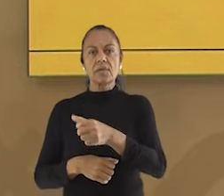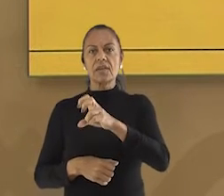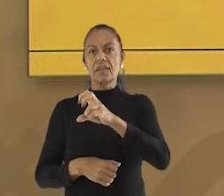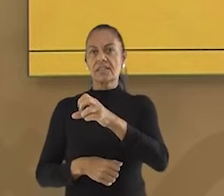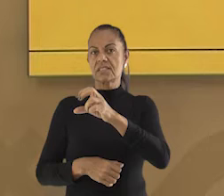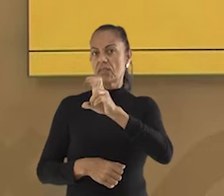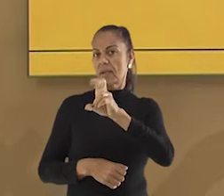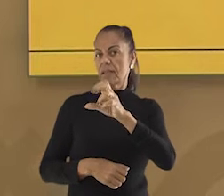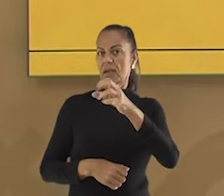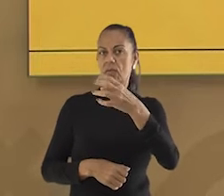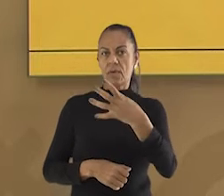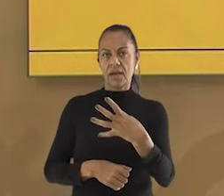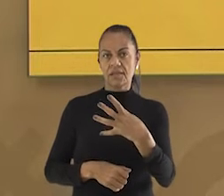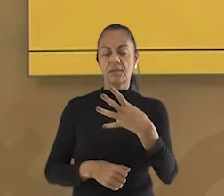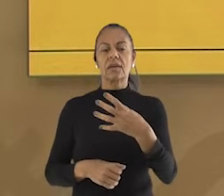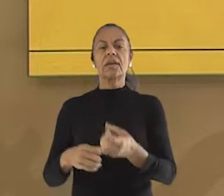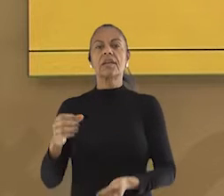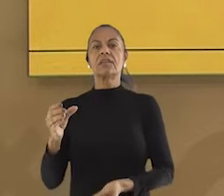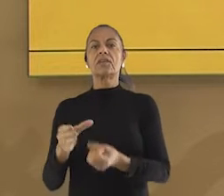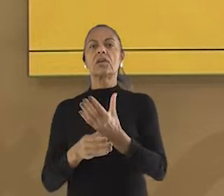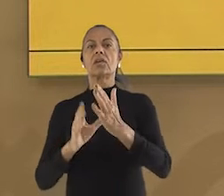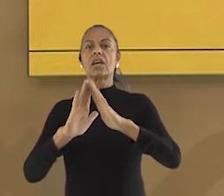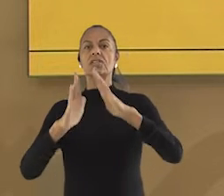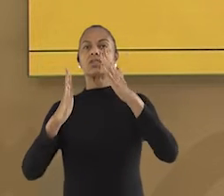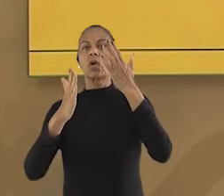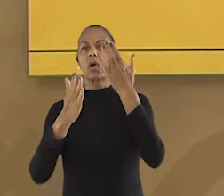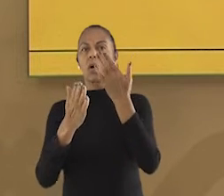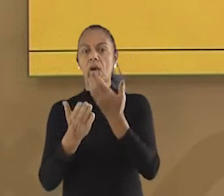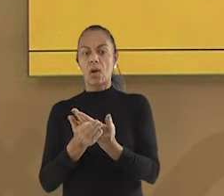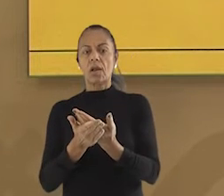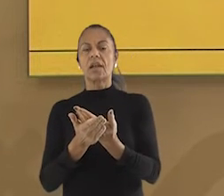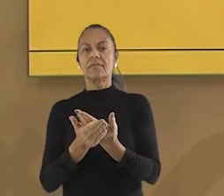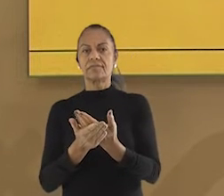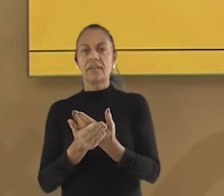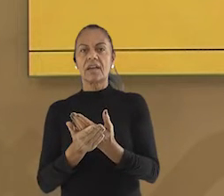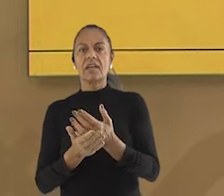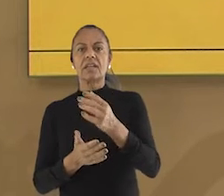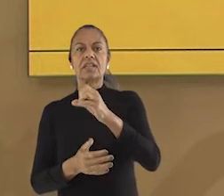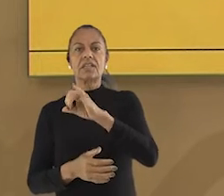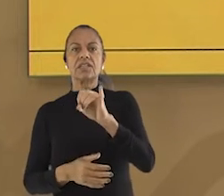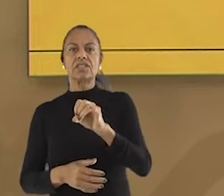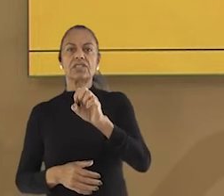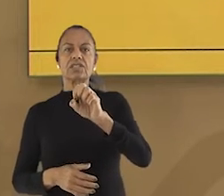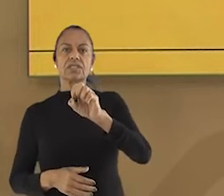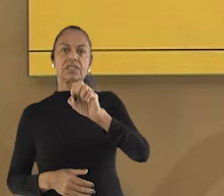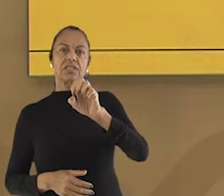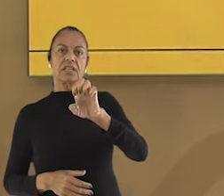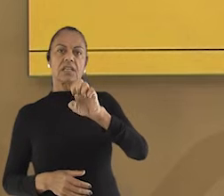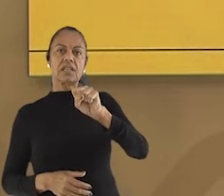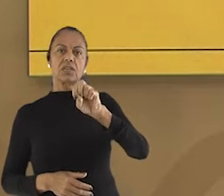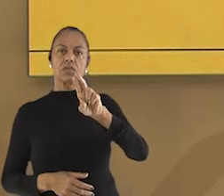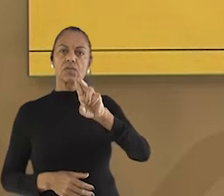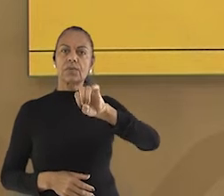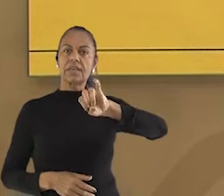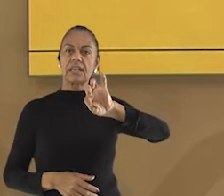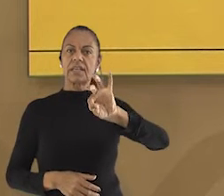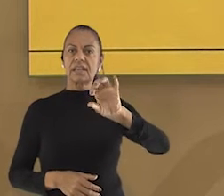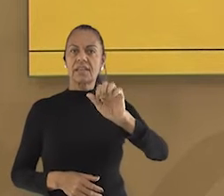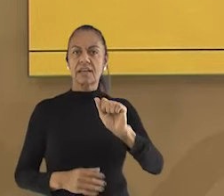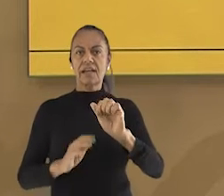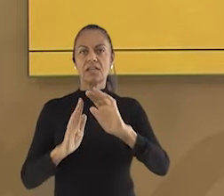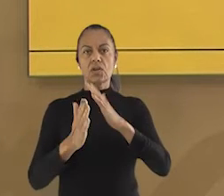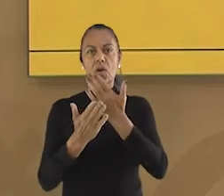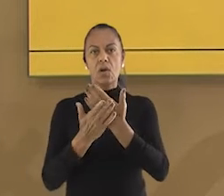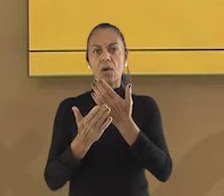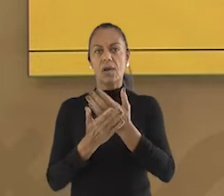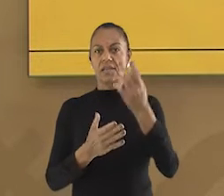1554, com a inauguração de um colégio jesuíta chamado Colégio São Paulo. Com o tempo, o